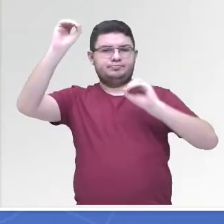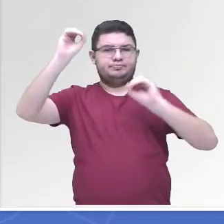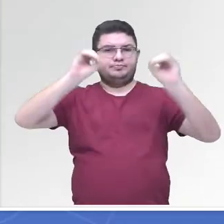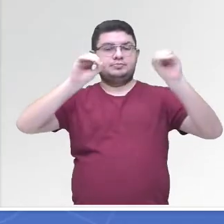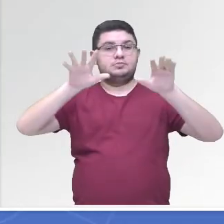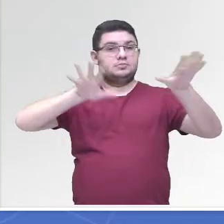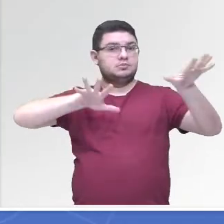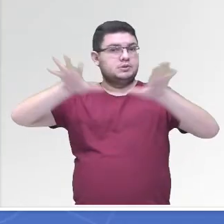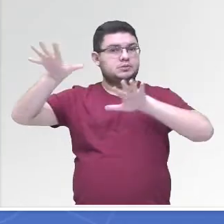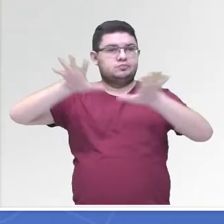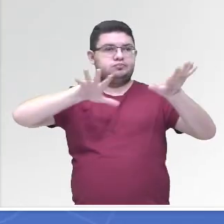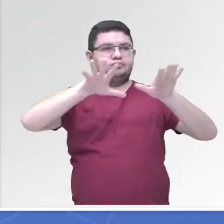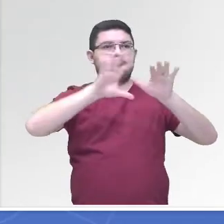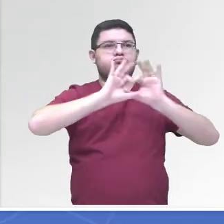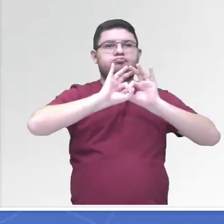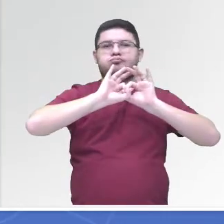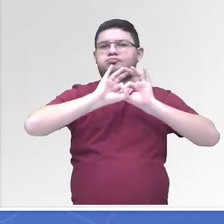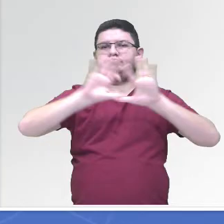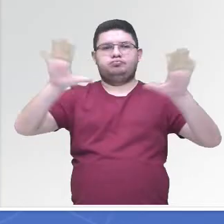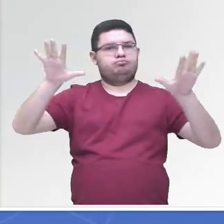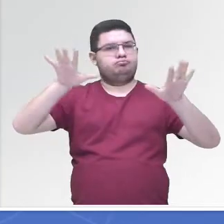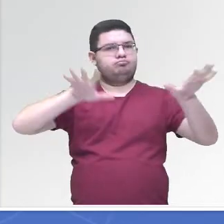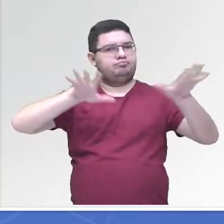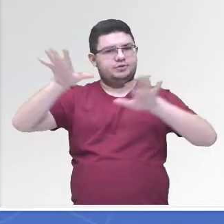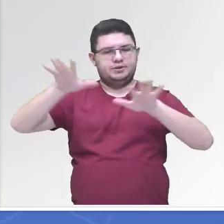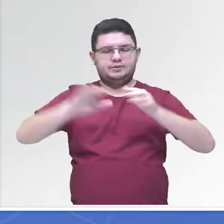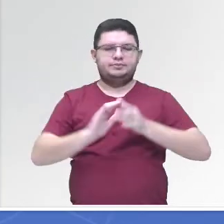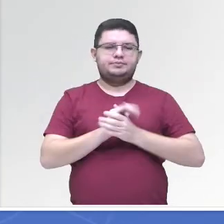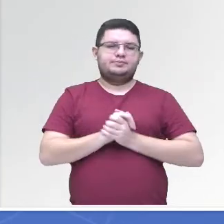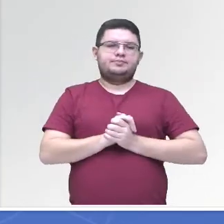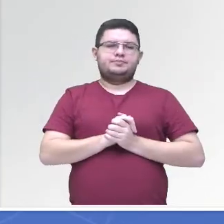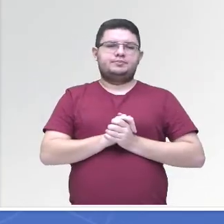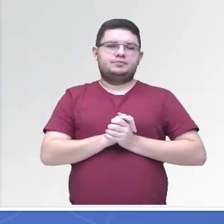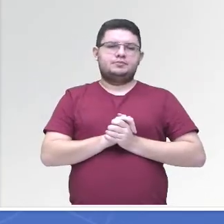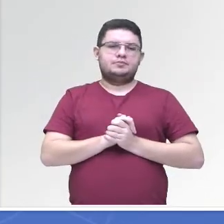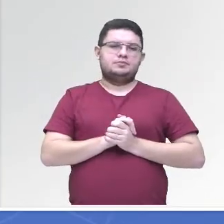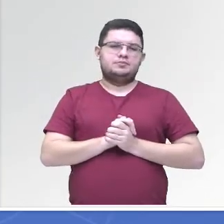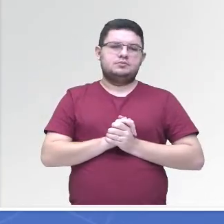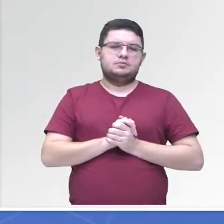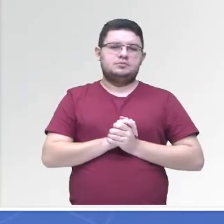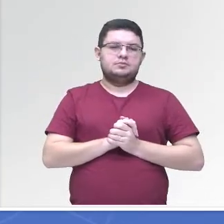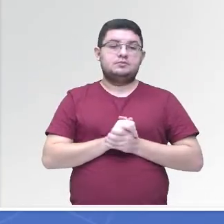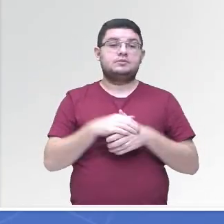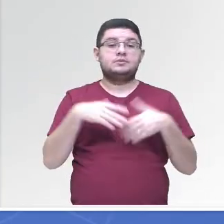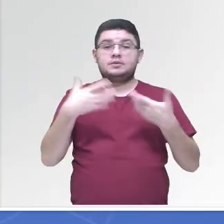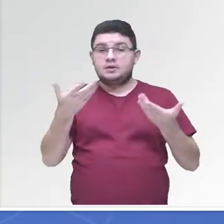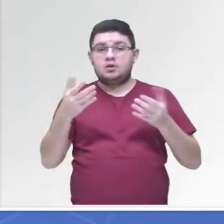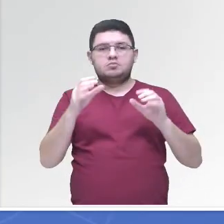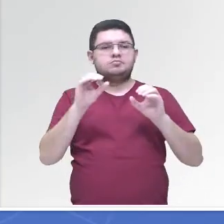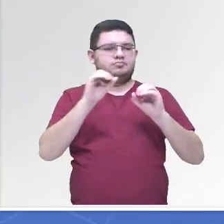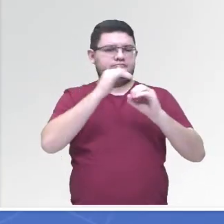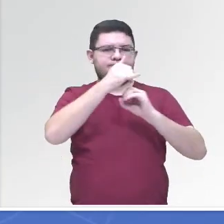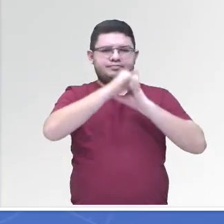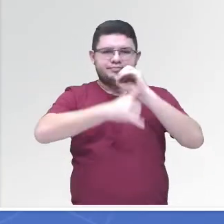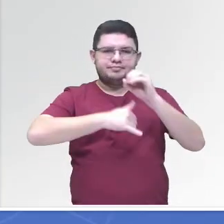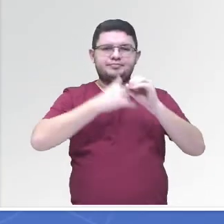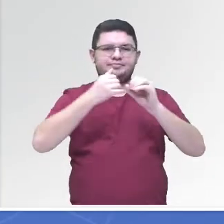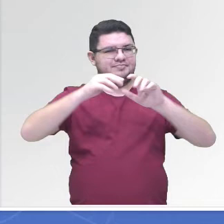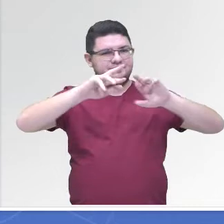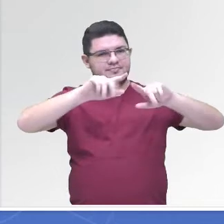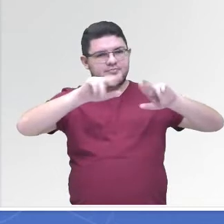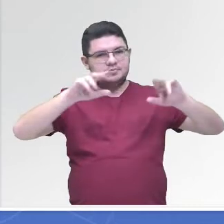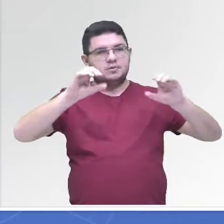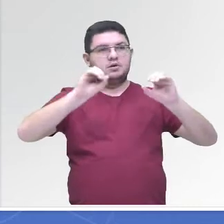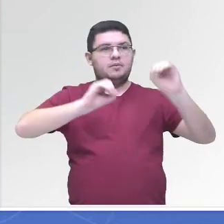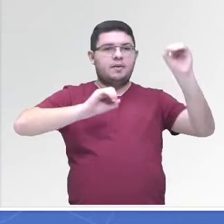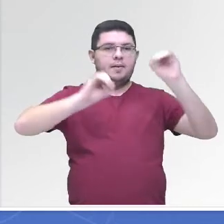têm total liberdade de movimentação. As partículas que formam a matéria apresentam, como